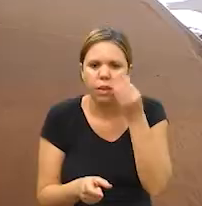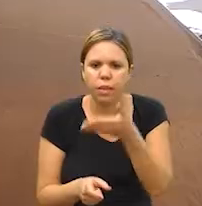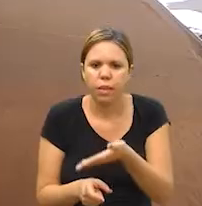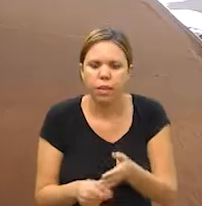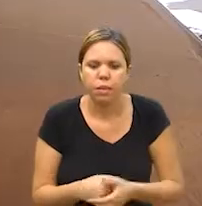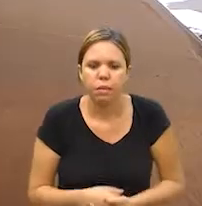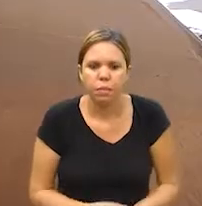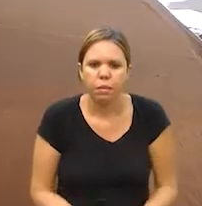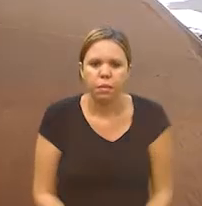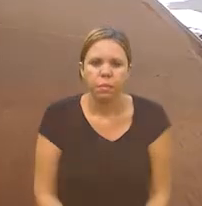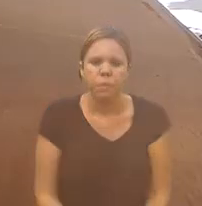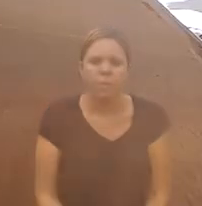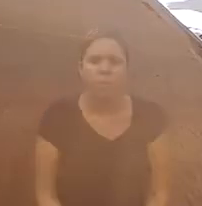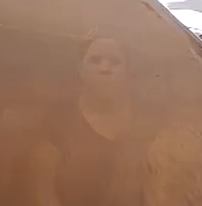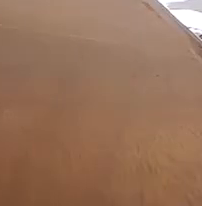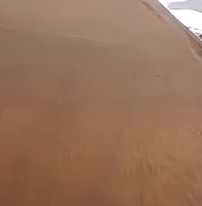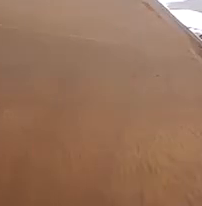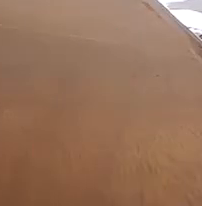experimentar.